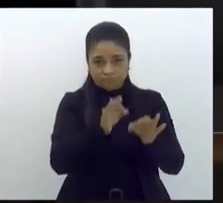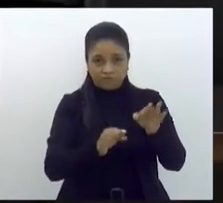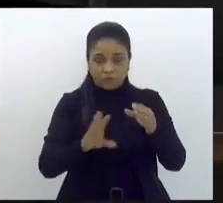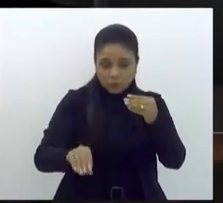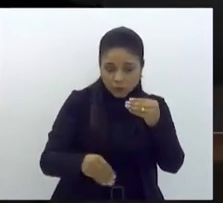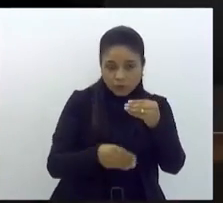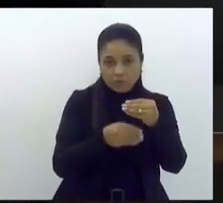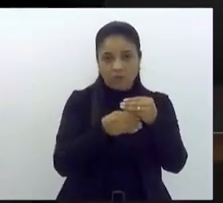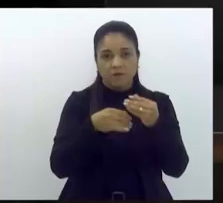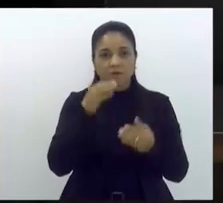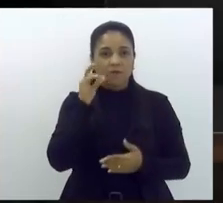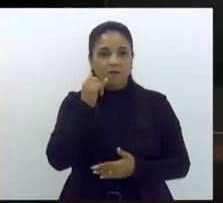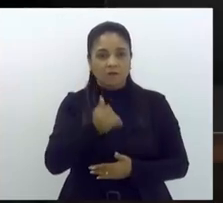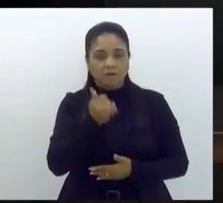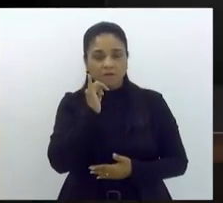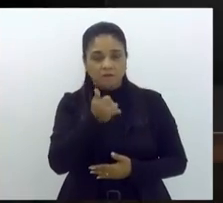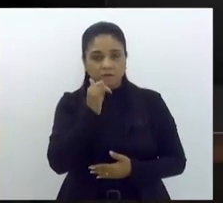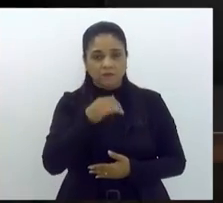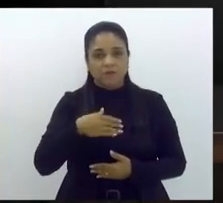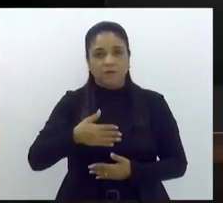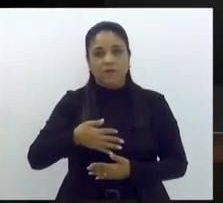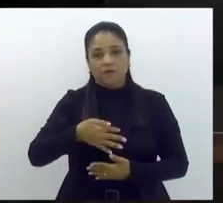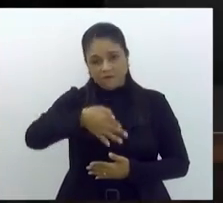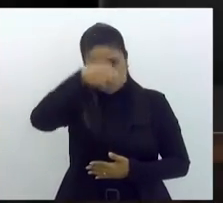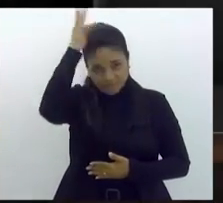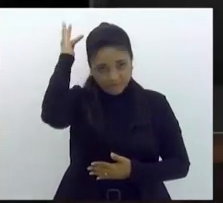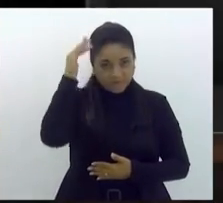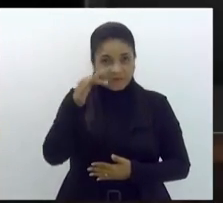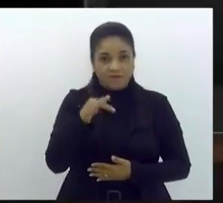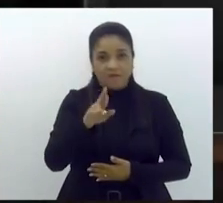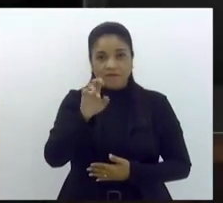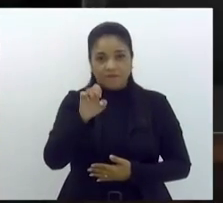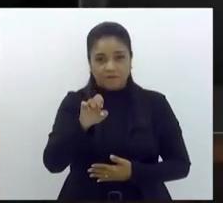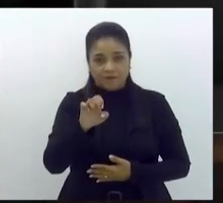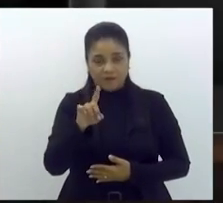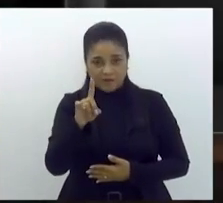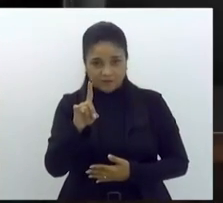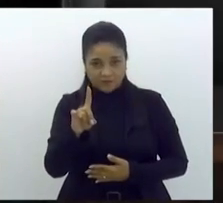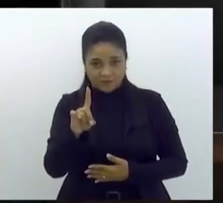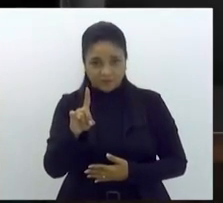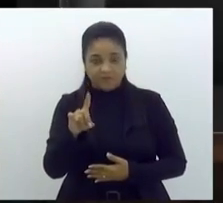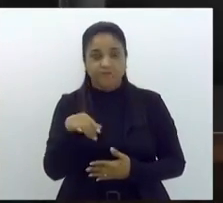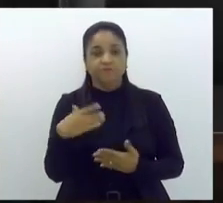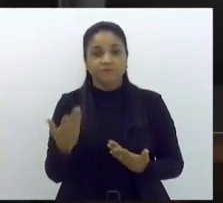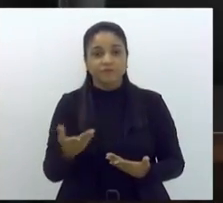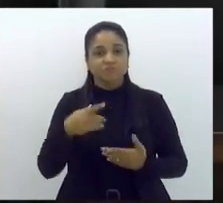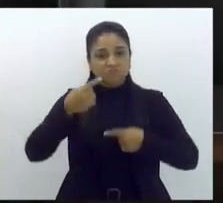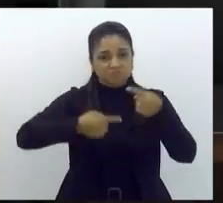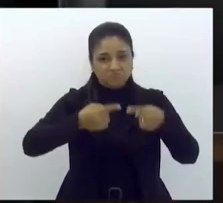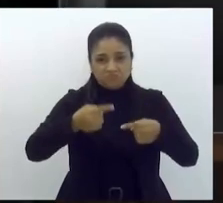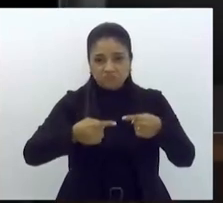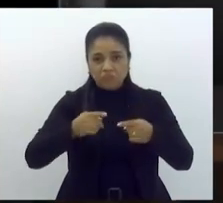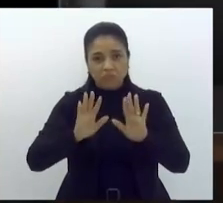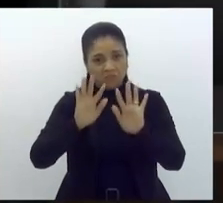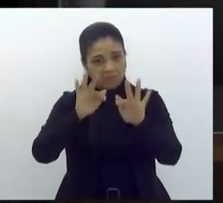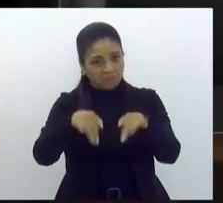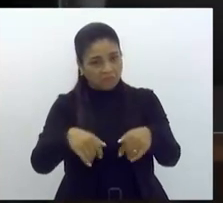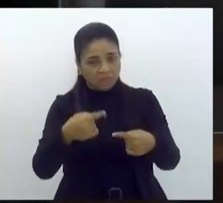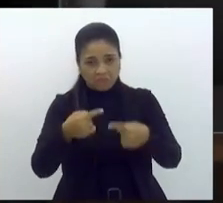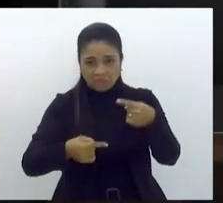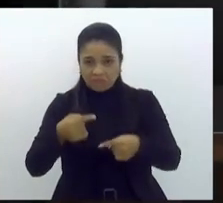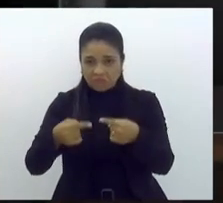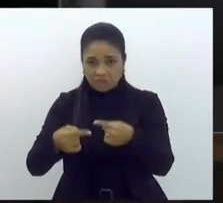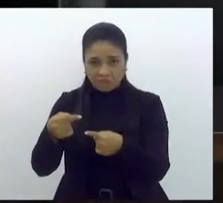relator Deputado Fred Pacheco em discussão no evento Quem Queira discutir encerrada